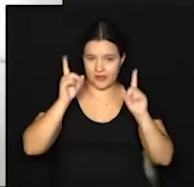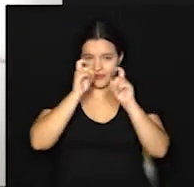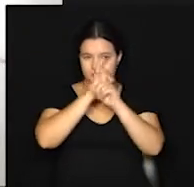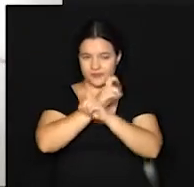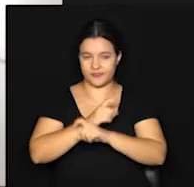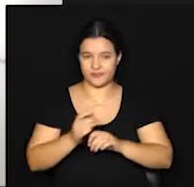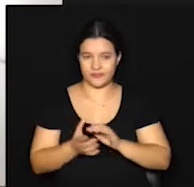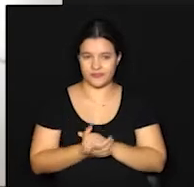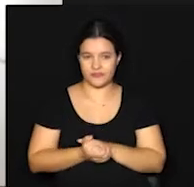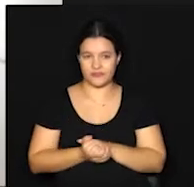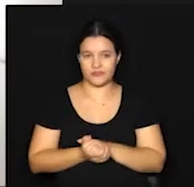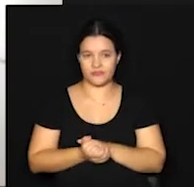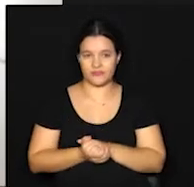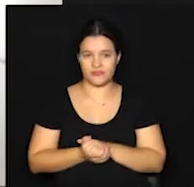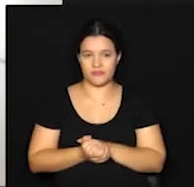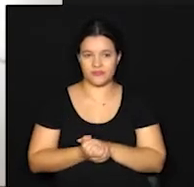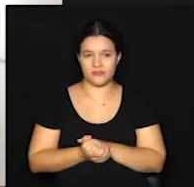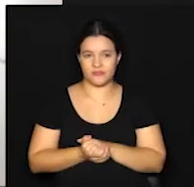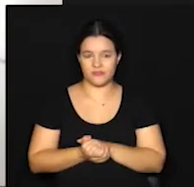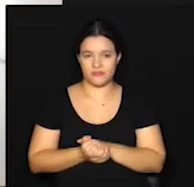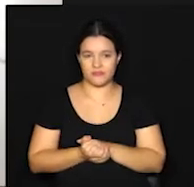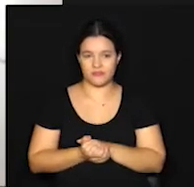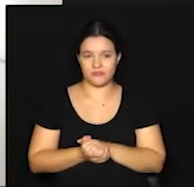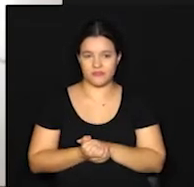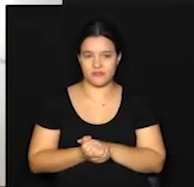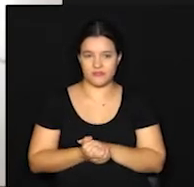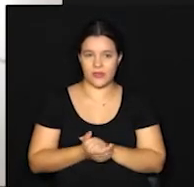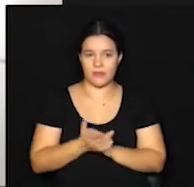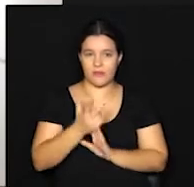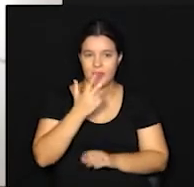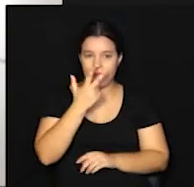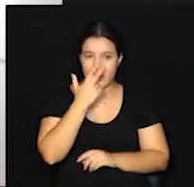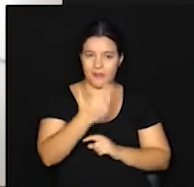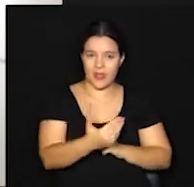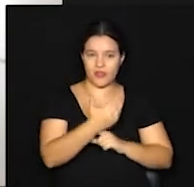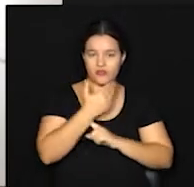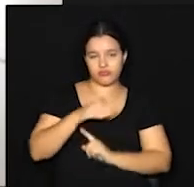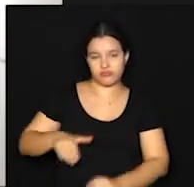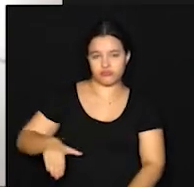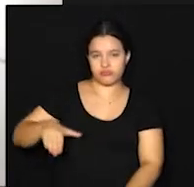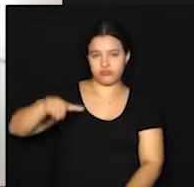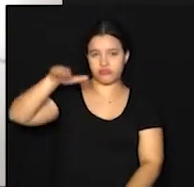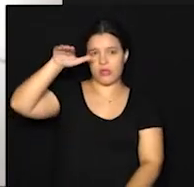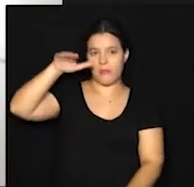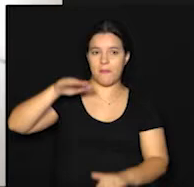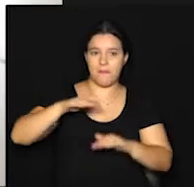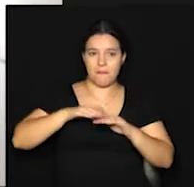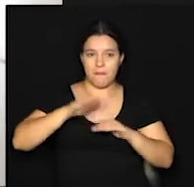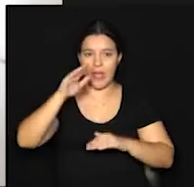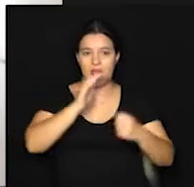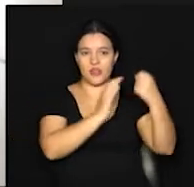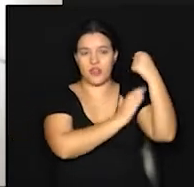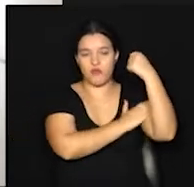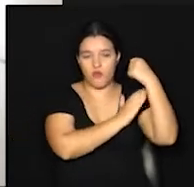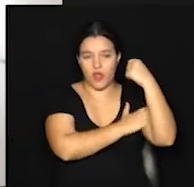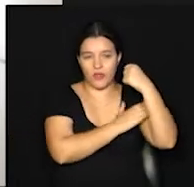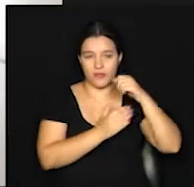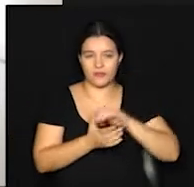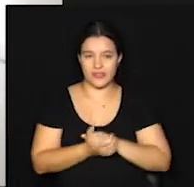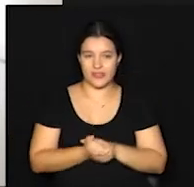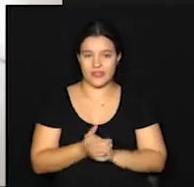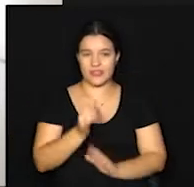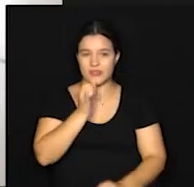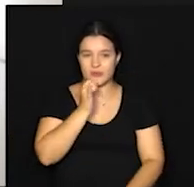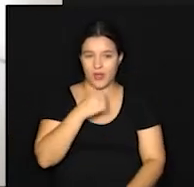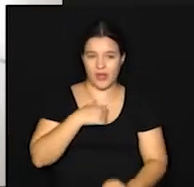Olha, eu vou falar uma coisa. Sim, me ajudou a ser uma pessoa mais forte, né? Enfrentar os problemas de uma forma diferente. Mas, por exemplo, quando eu